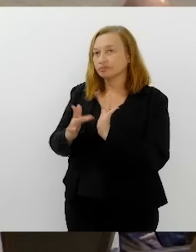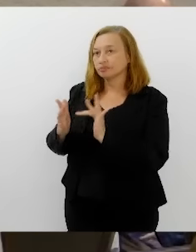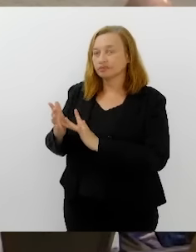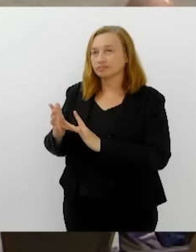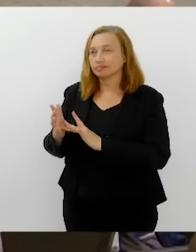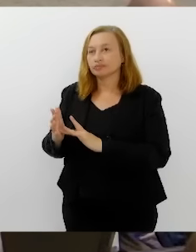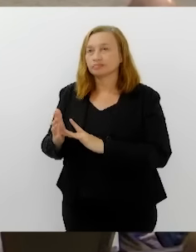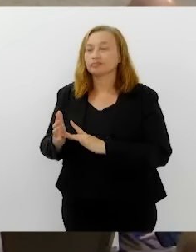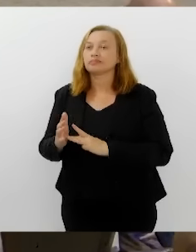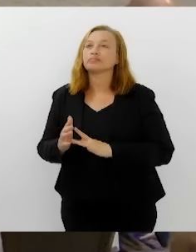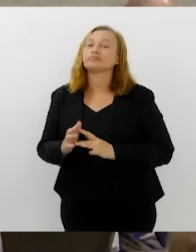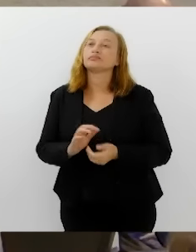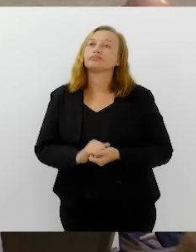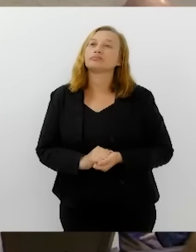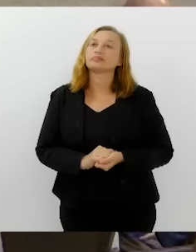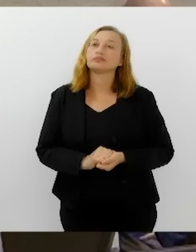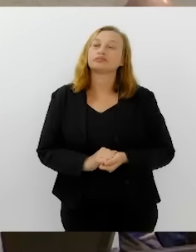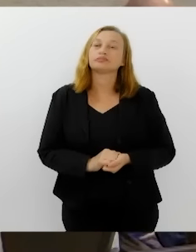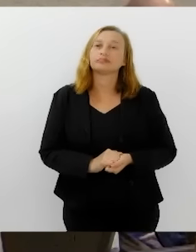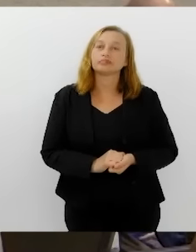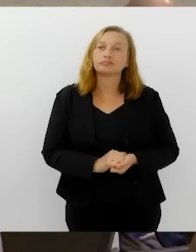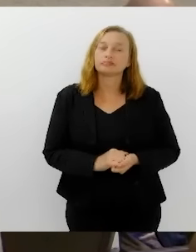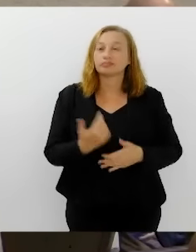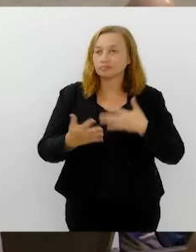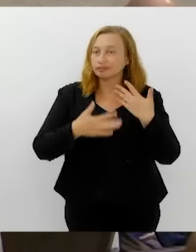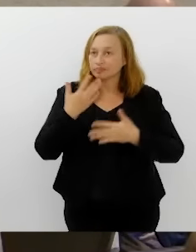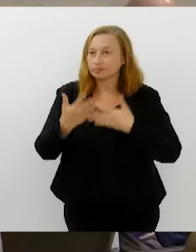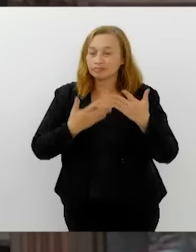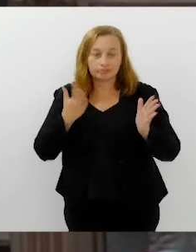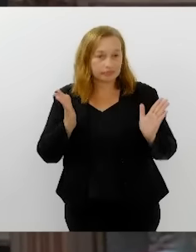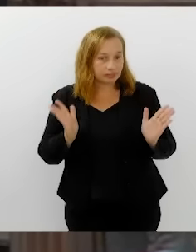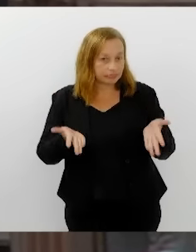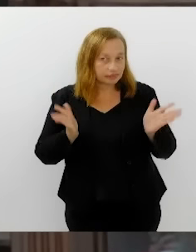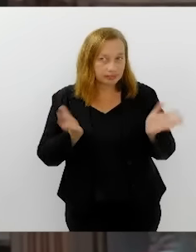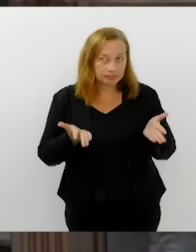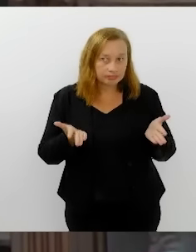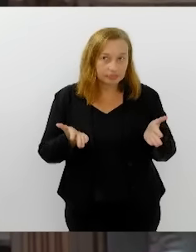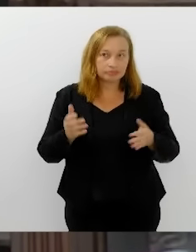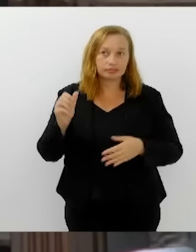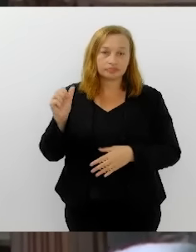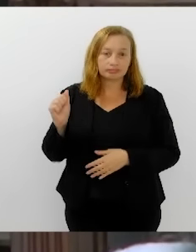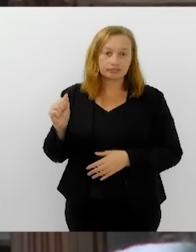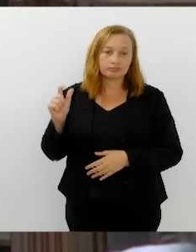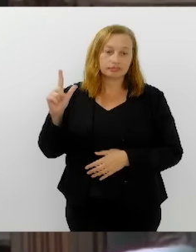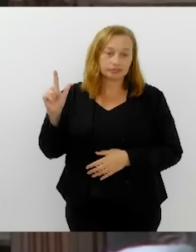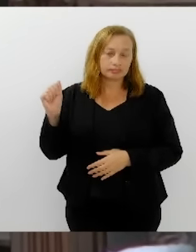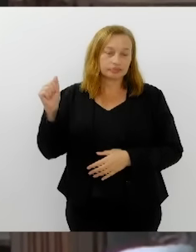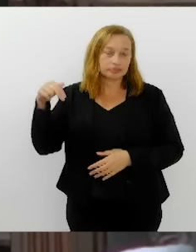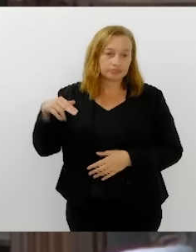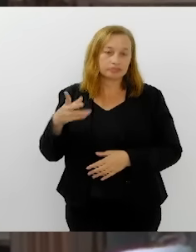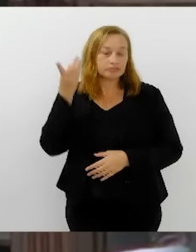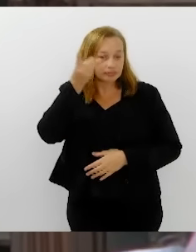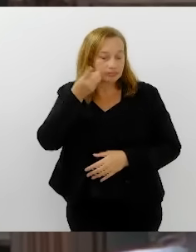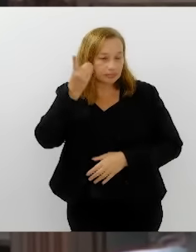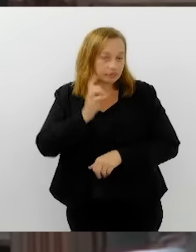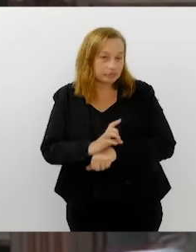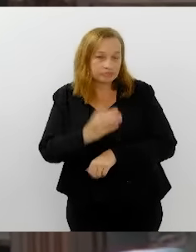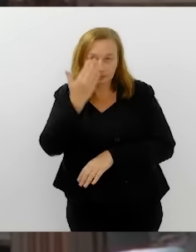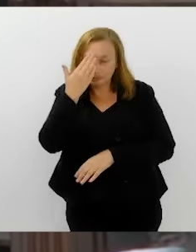Da alegria hoje aqui, caríssimo Alan Lopes, deputado estadual, obrigado pelo